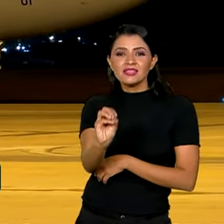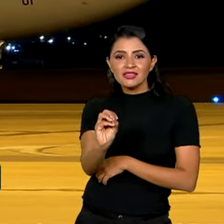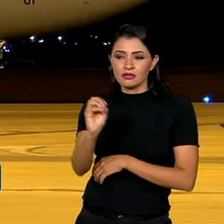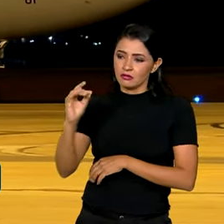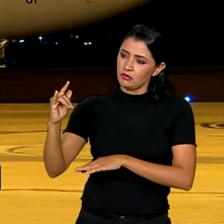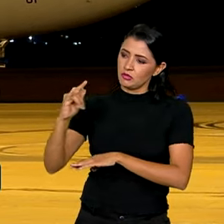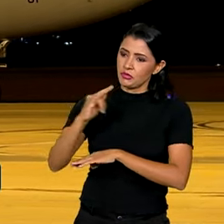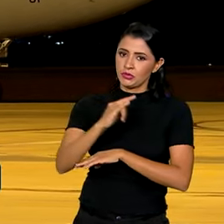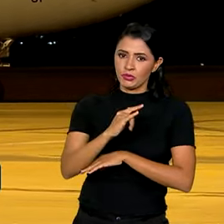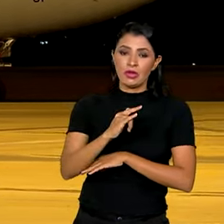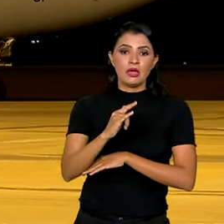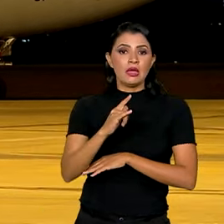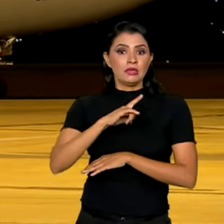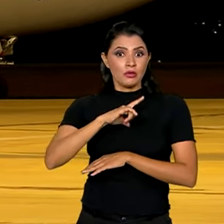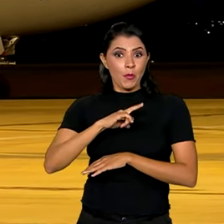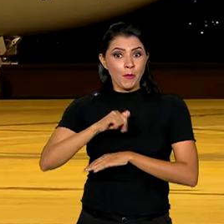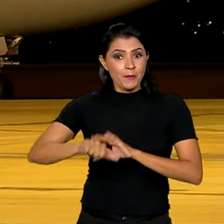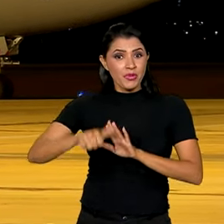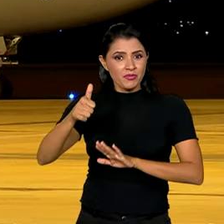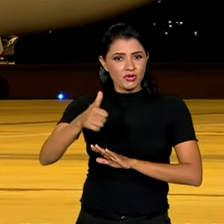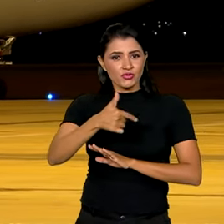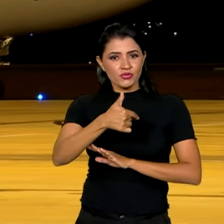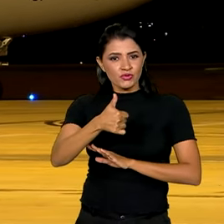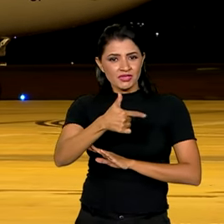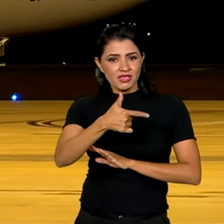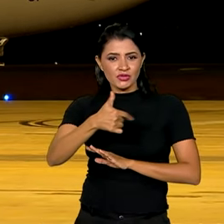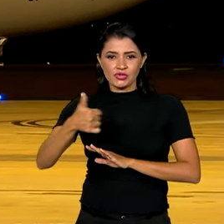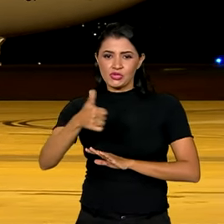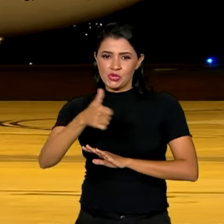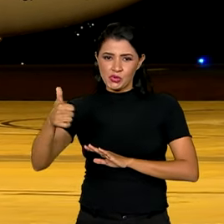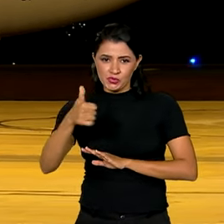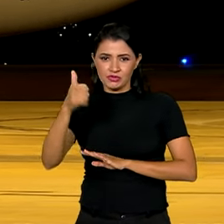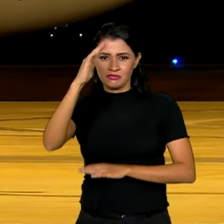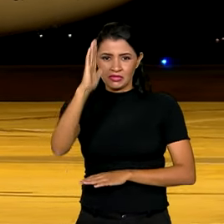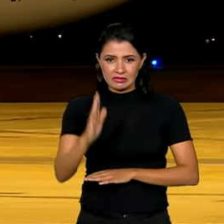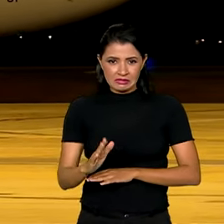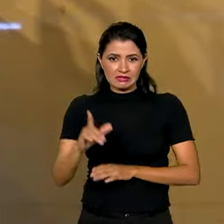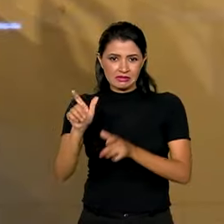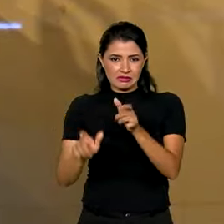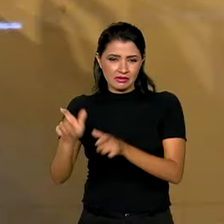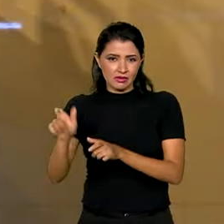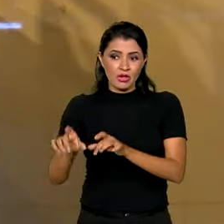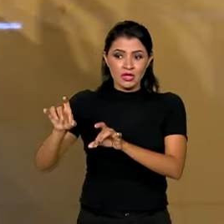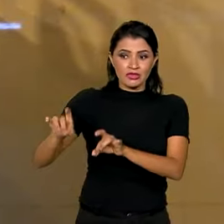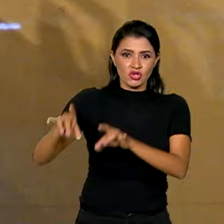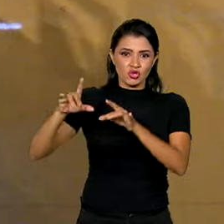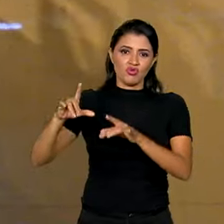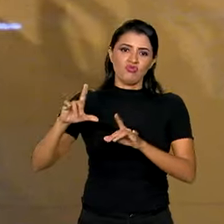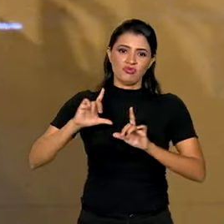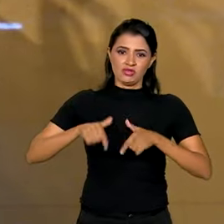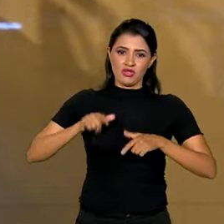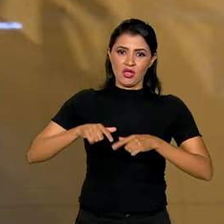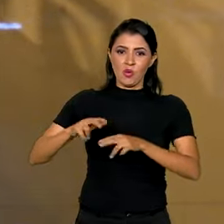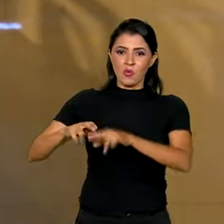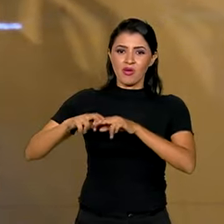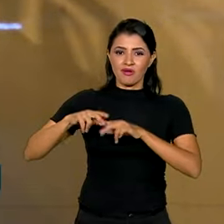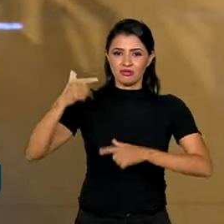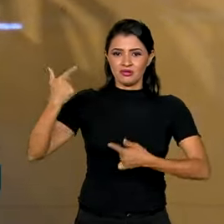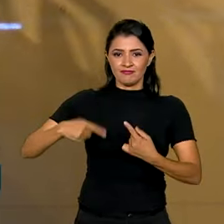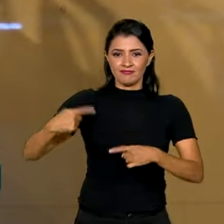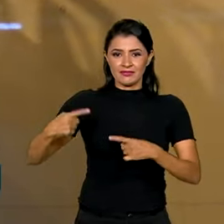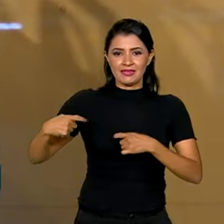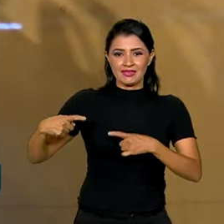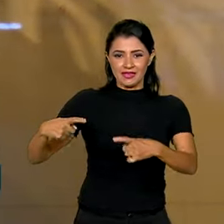com os primeiros 211 brasileiros que deixaram Israel por causa da guerra, pousou na base aérea de Brasília